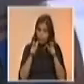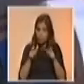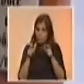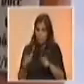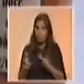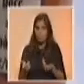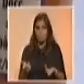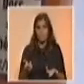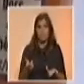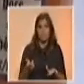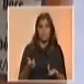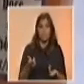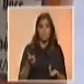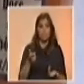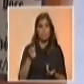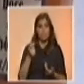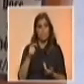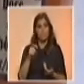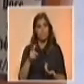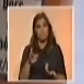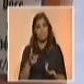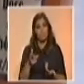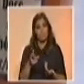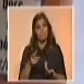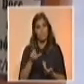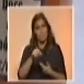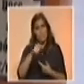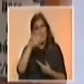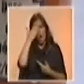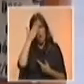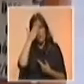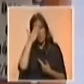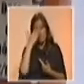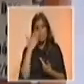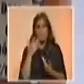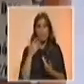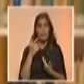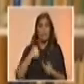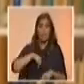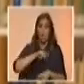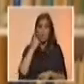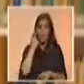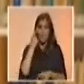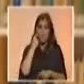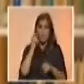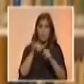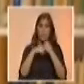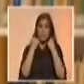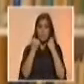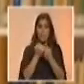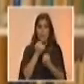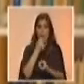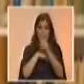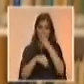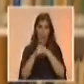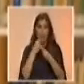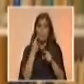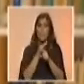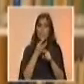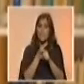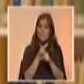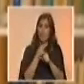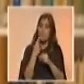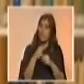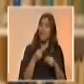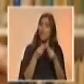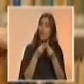uma certa consciência de que vivemos numa sociedade em que os alimentos têm a qualidade, mas, por